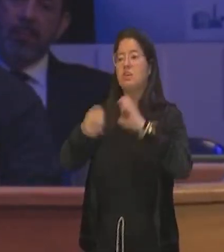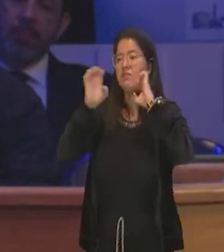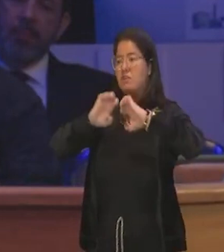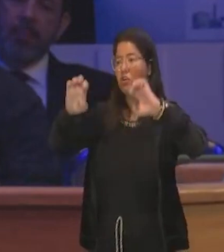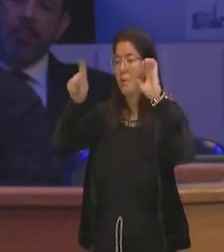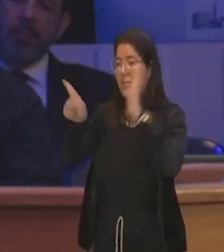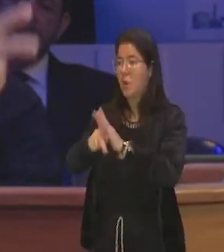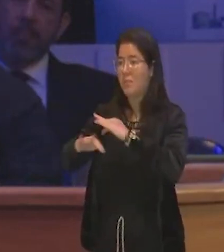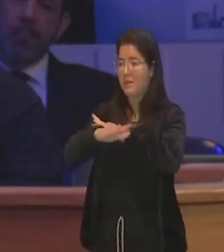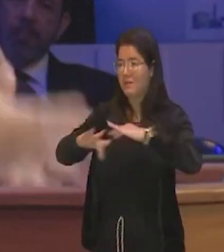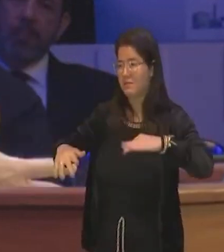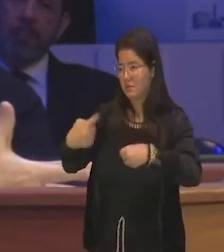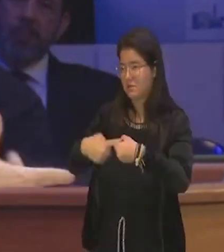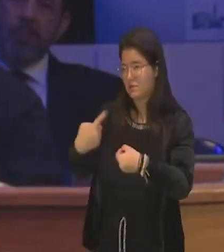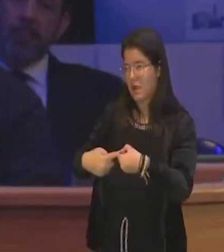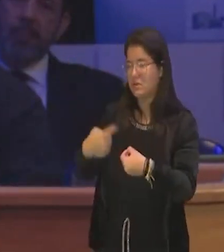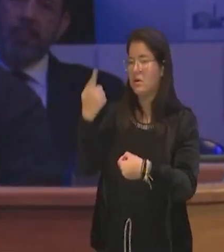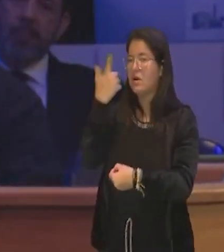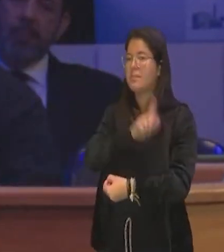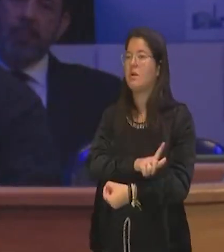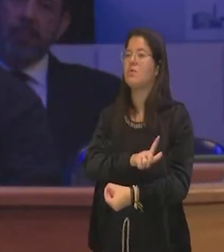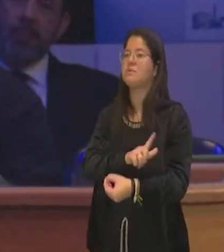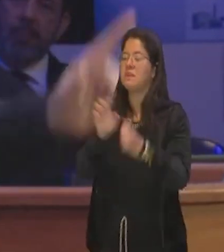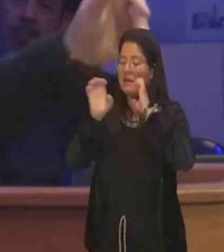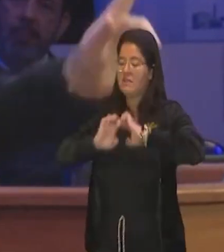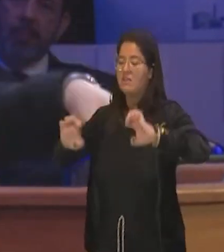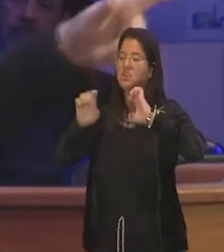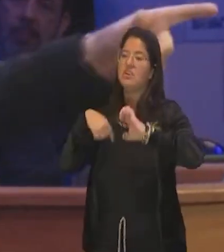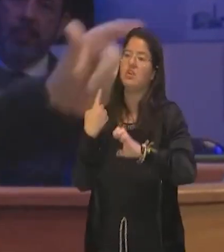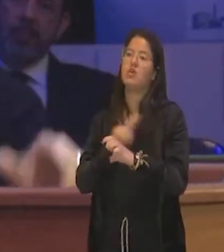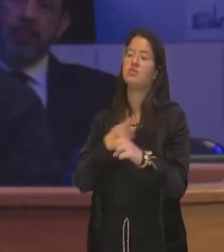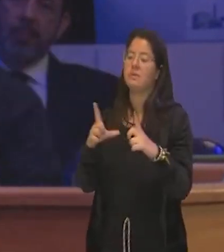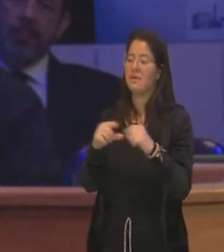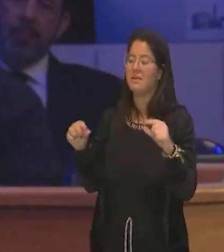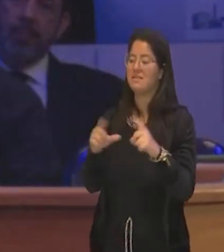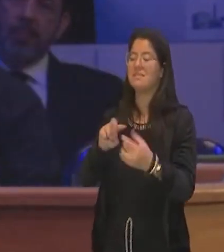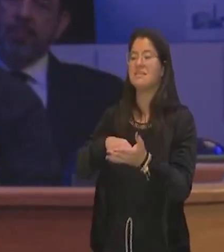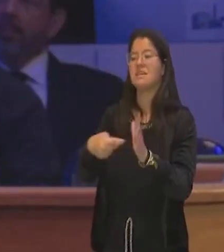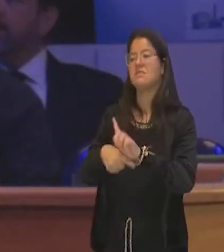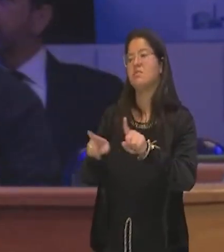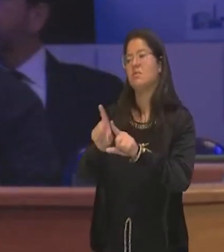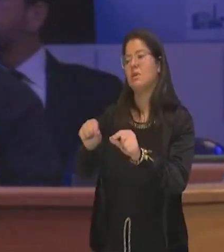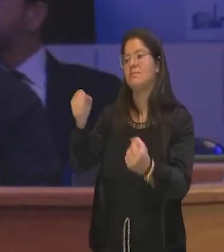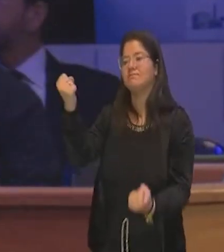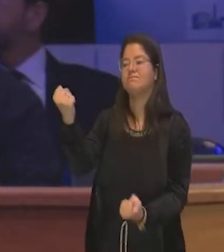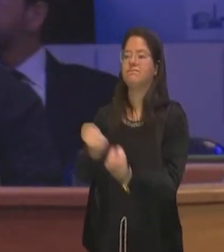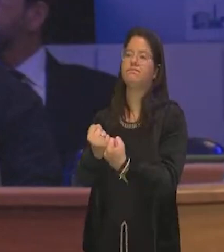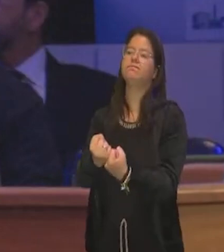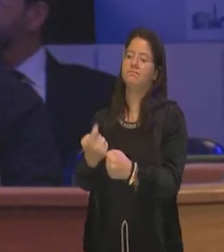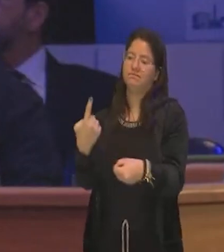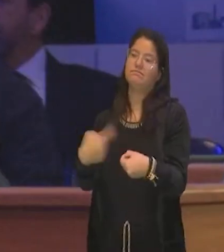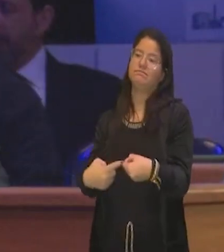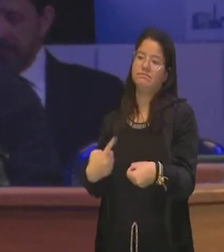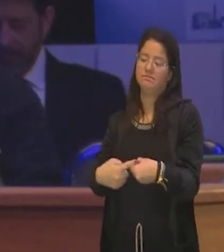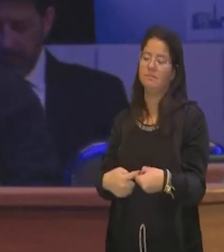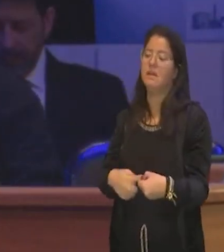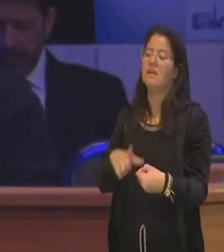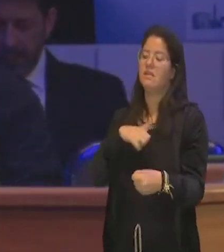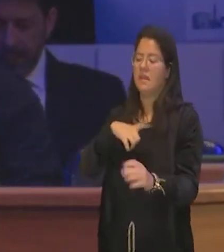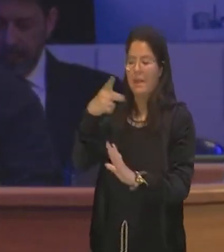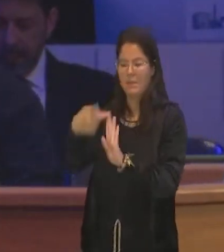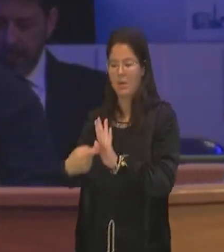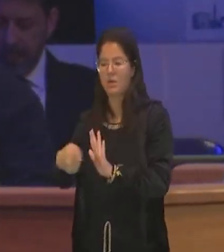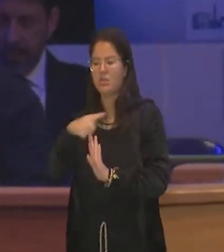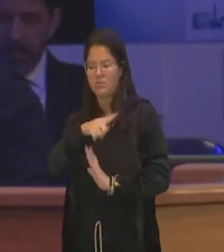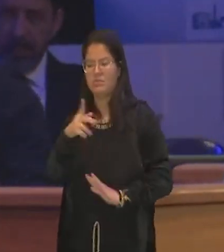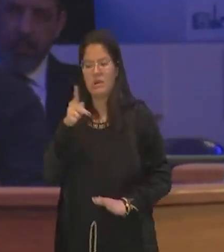urbanas, alcançando nossas cidades. O que é isto? É hospitalidade. E ele já tem projetos para